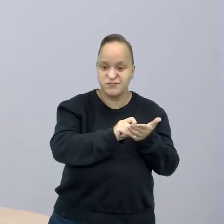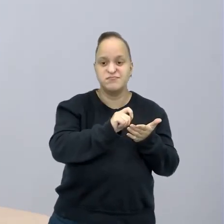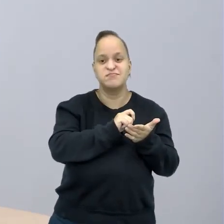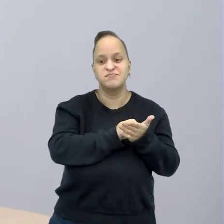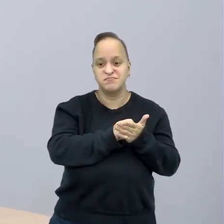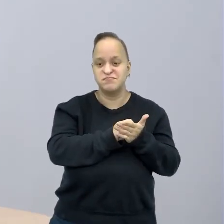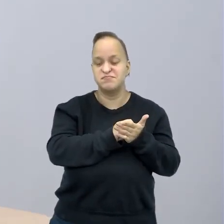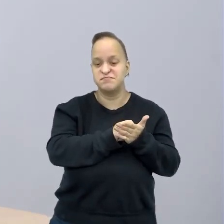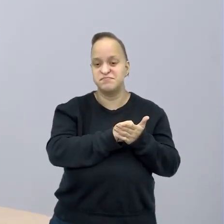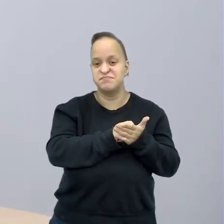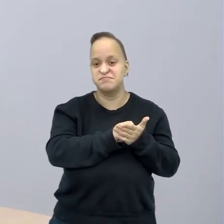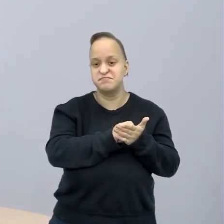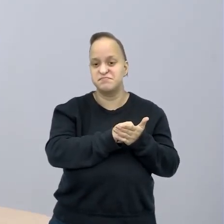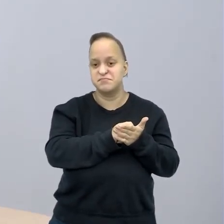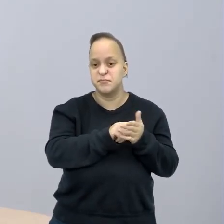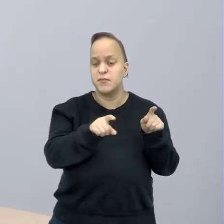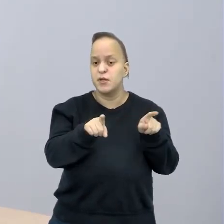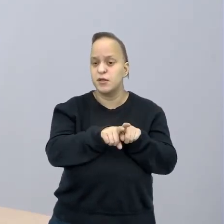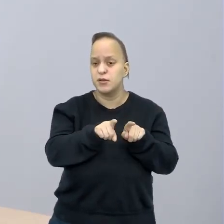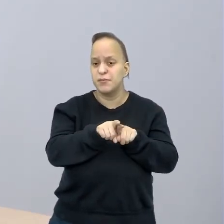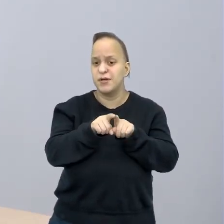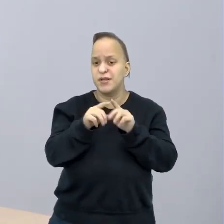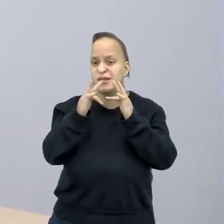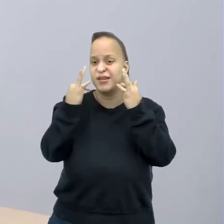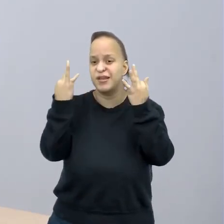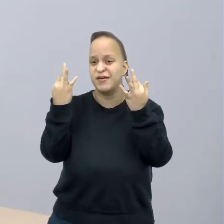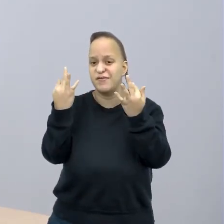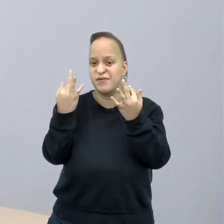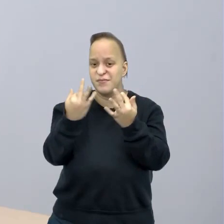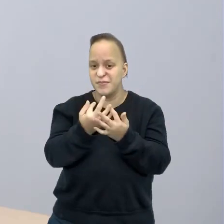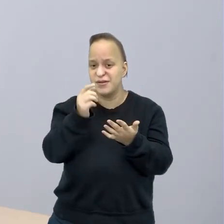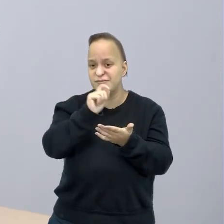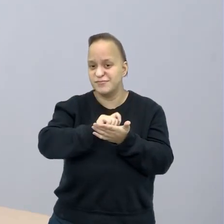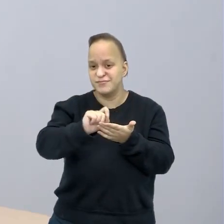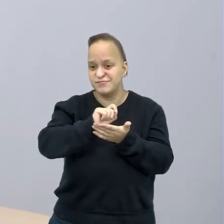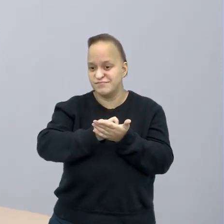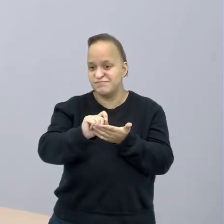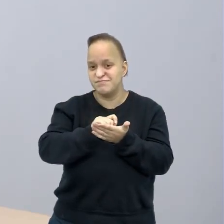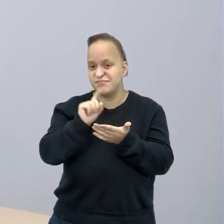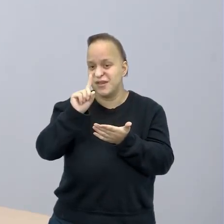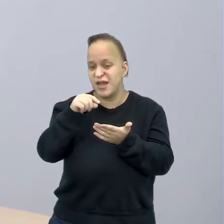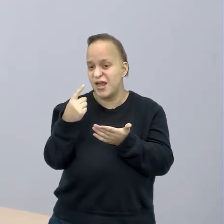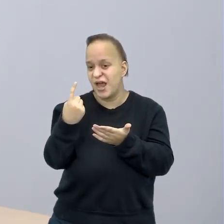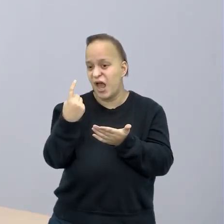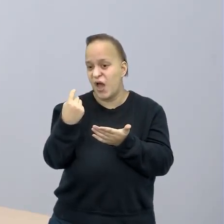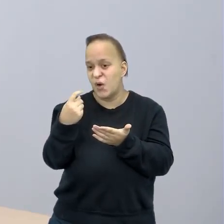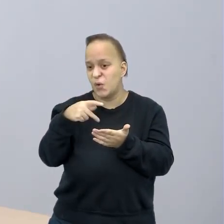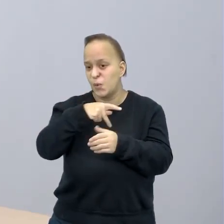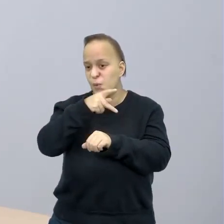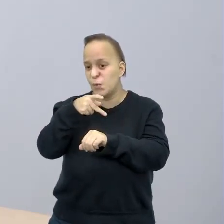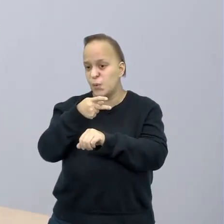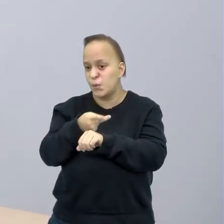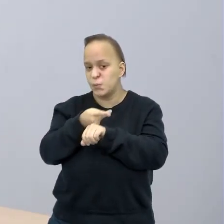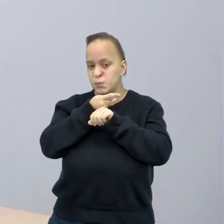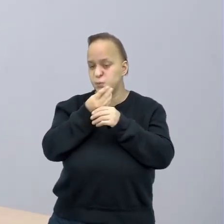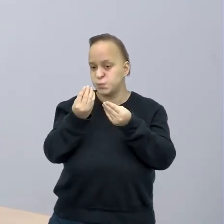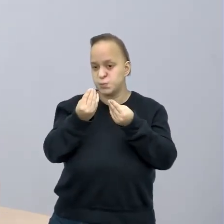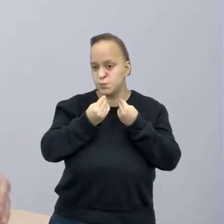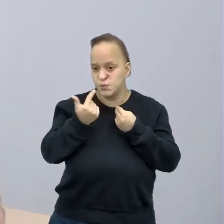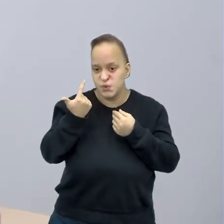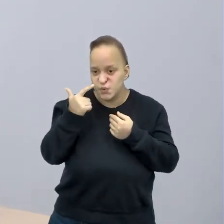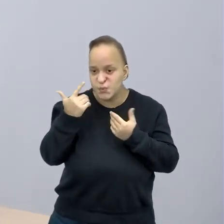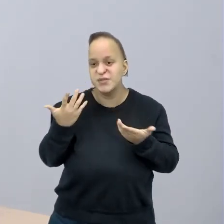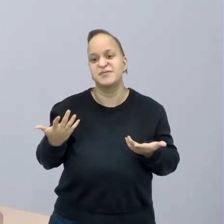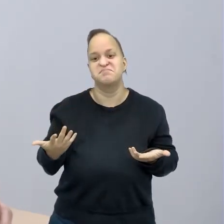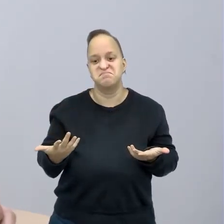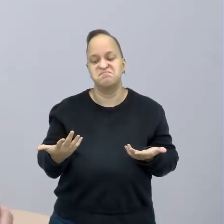biografia da mãe e da família, quem escreveu a única que não tem o prêmio Nobel. Que família, hein? Sim. Então